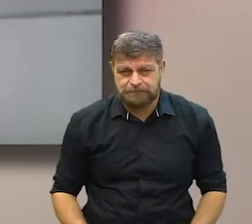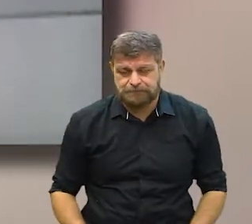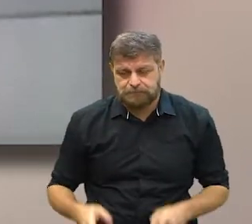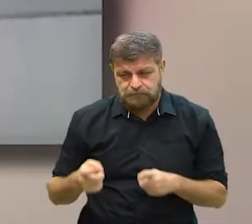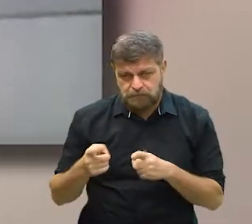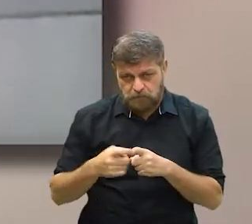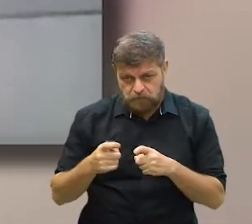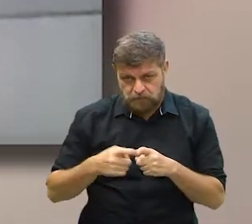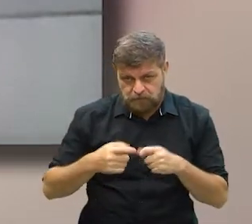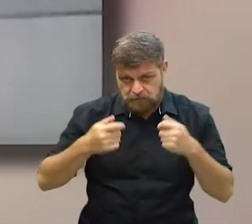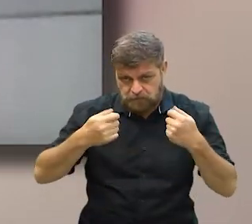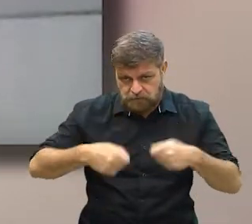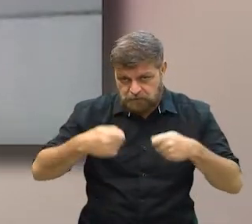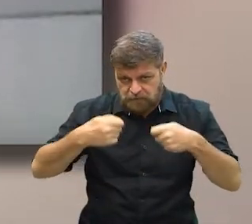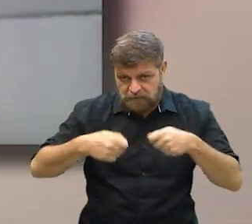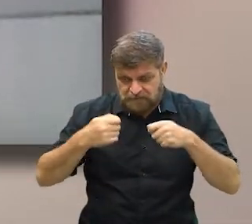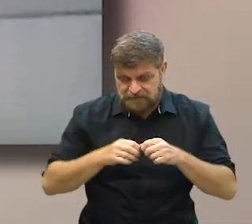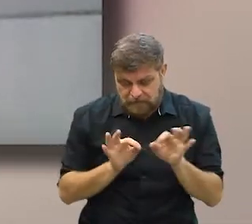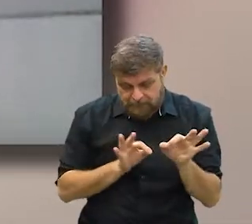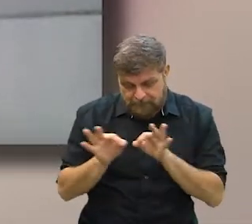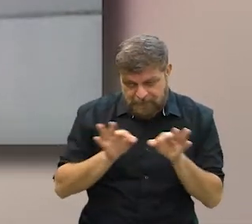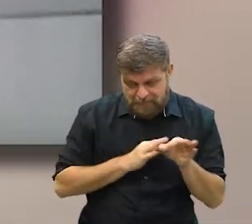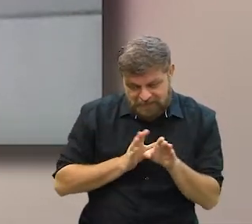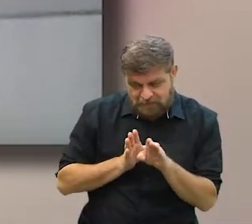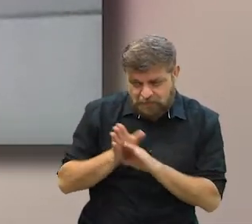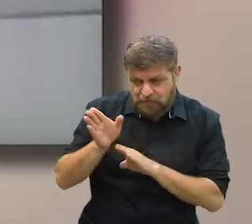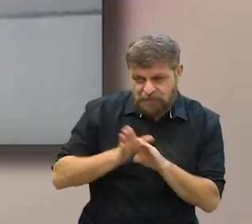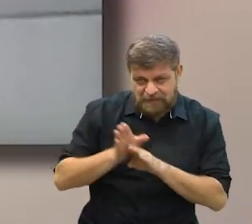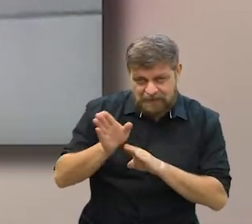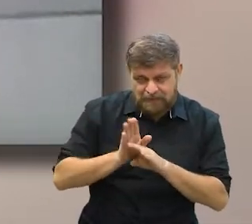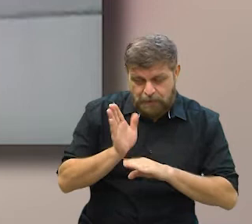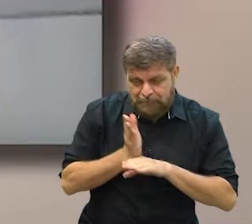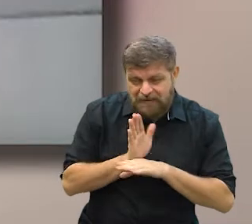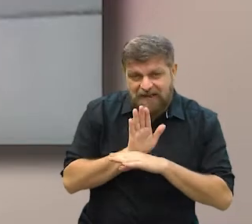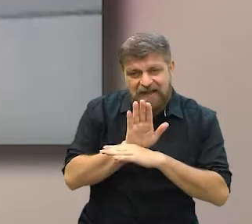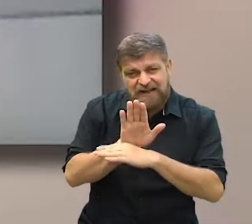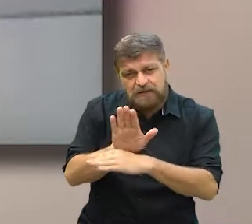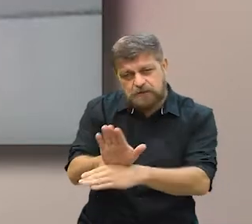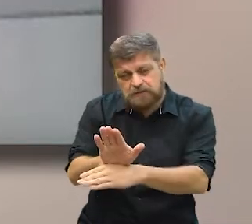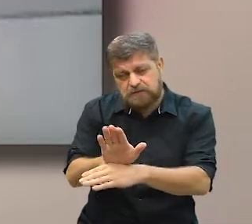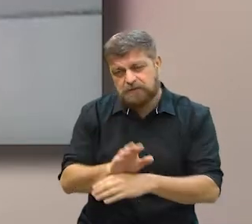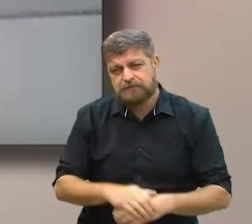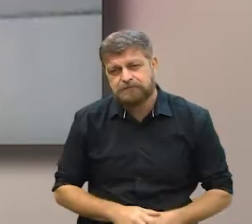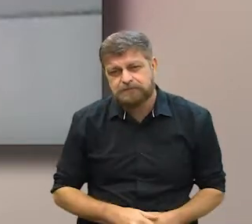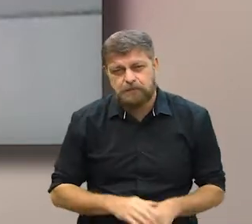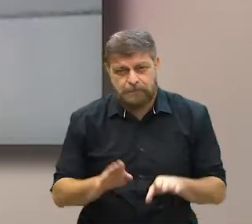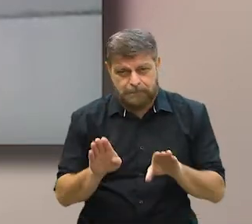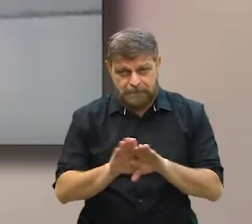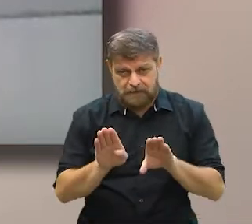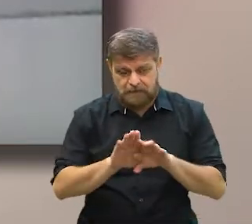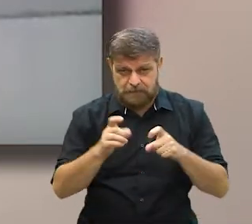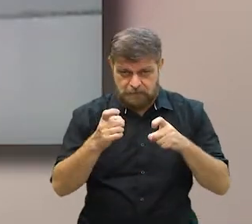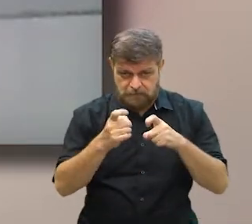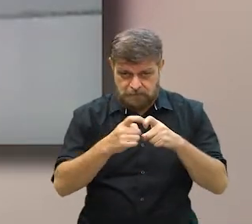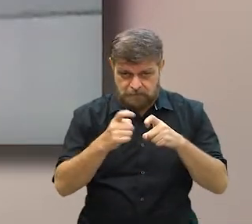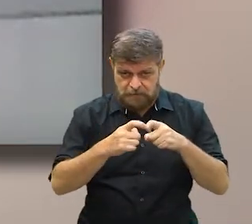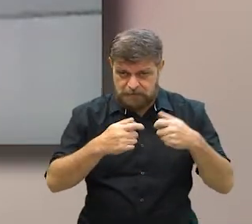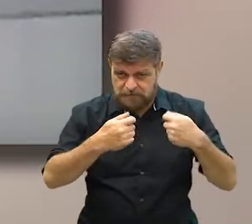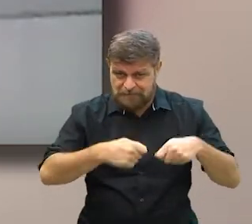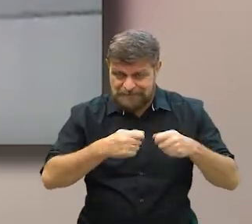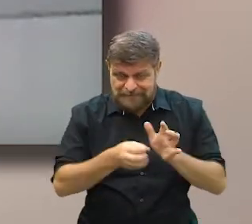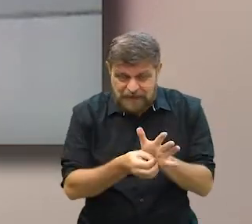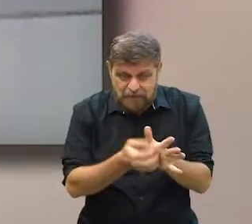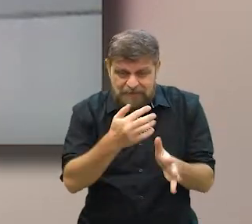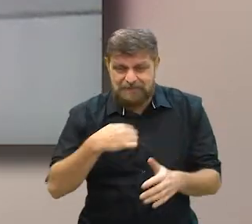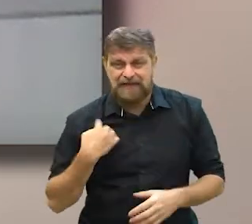Então, a solução, na verdade, assim, o pediatra precisa estar assim, preparado, né, para ajudar essa